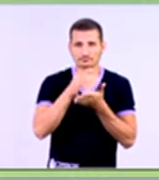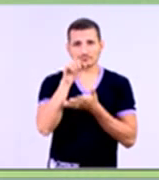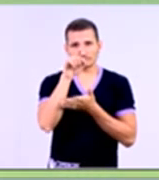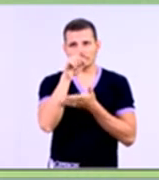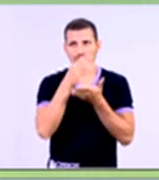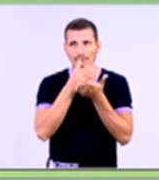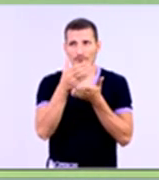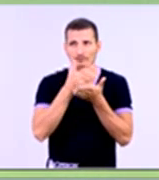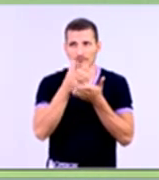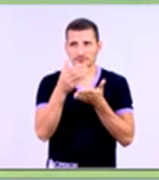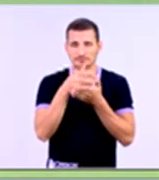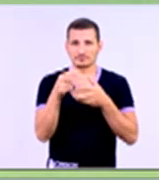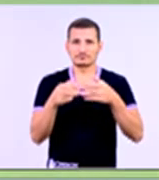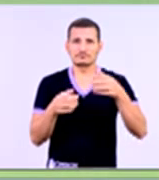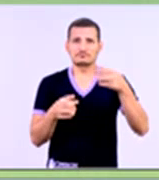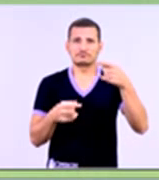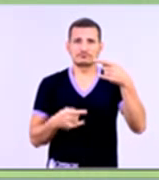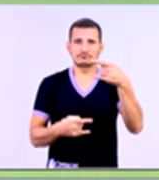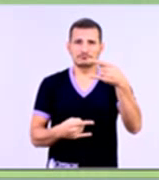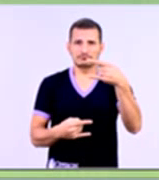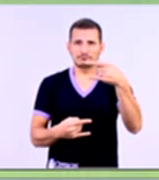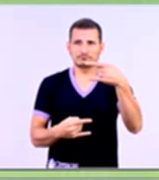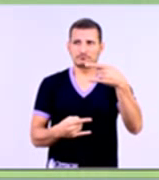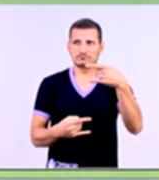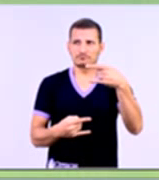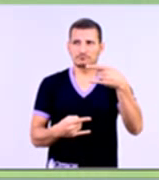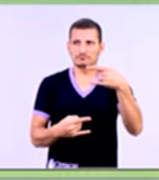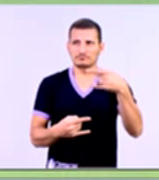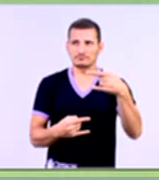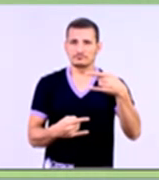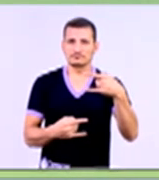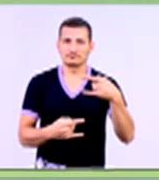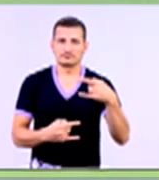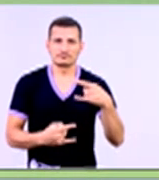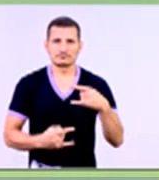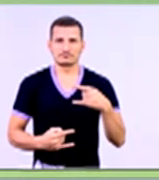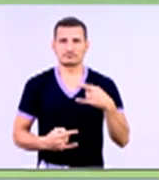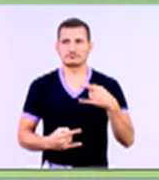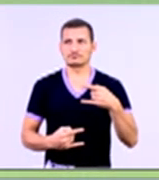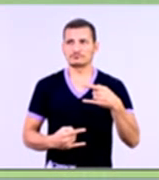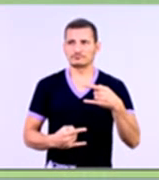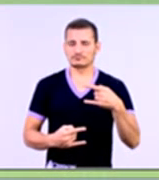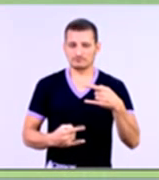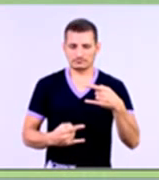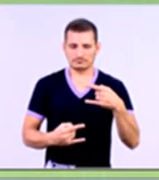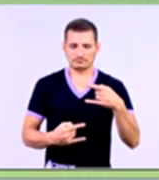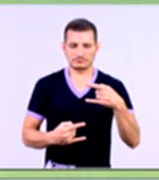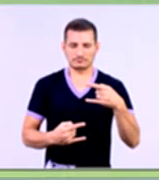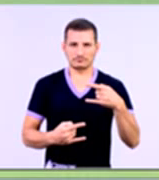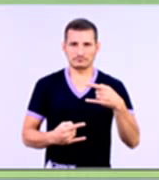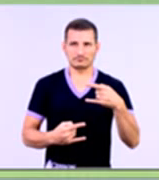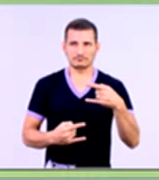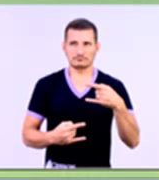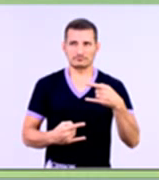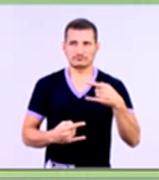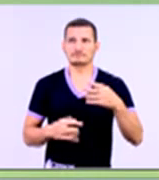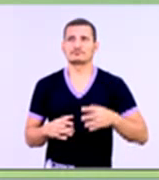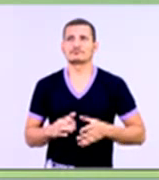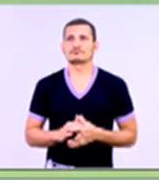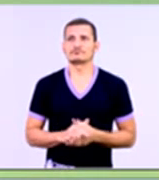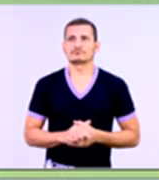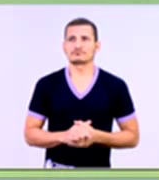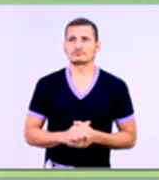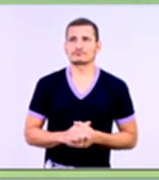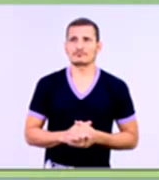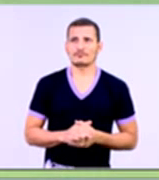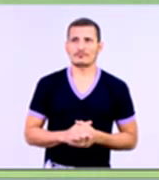inicia com um colchete. Por que que ele inicia com um colchete? Vale um esclarecimento. O JSON, quando possui mais